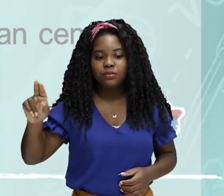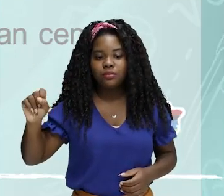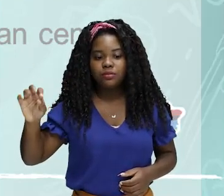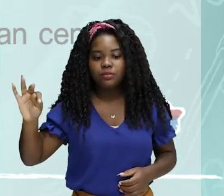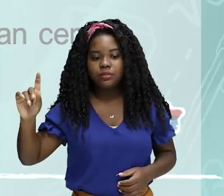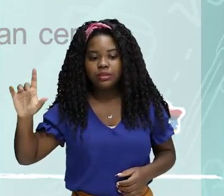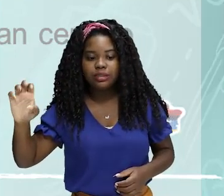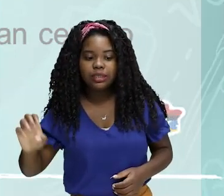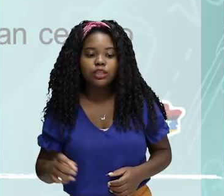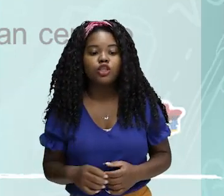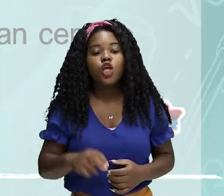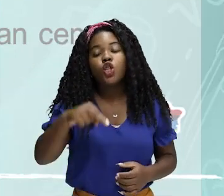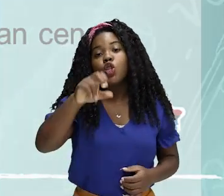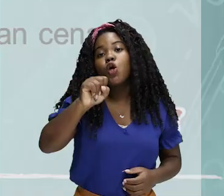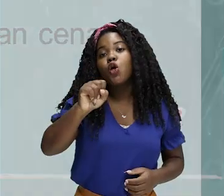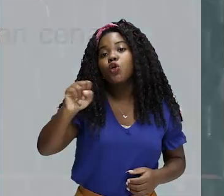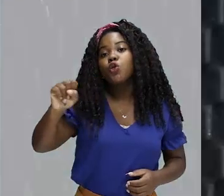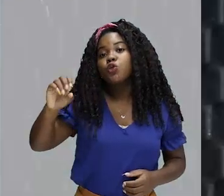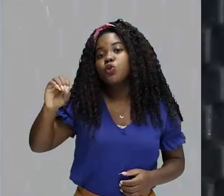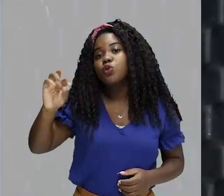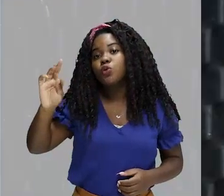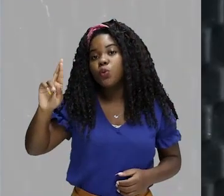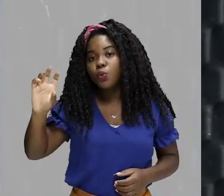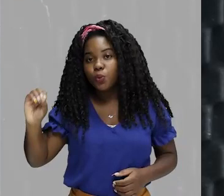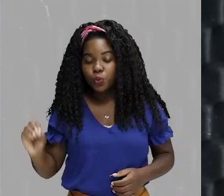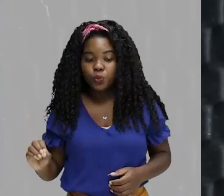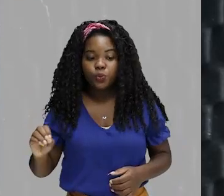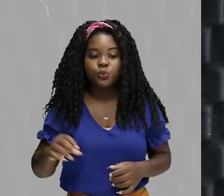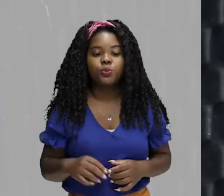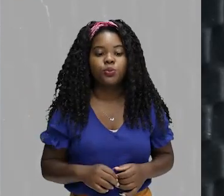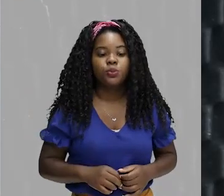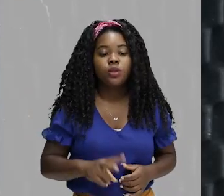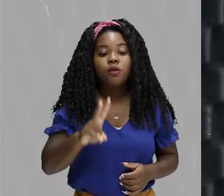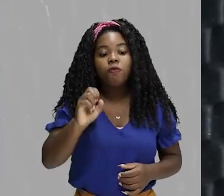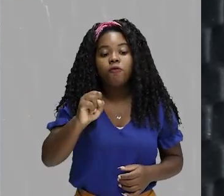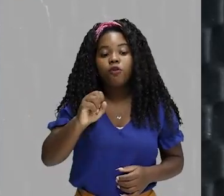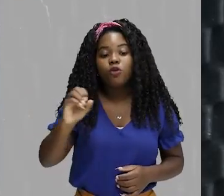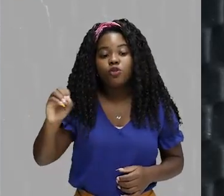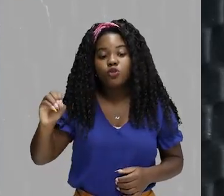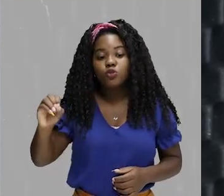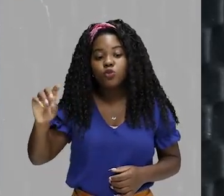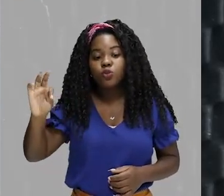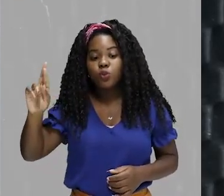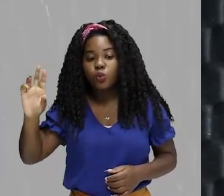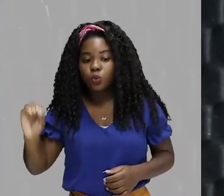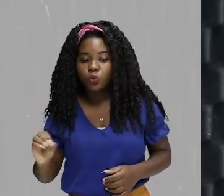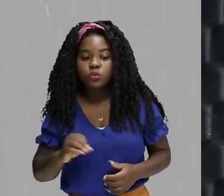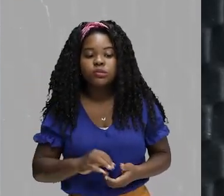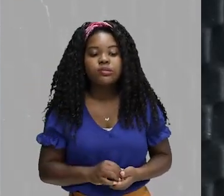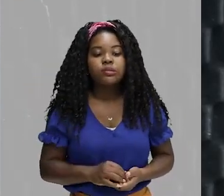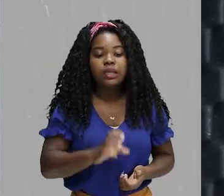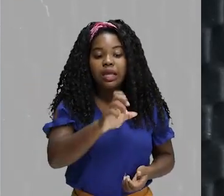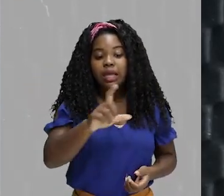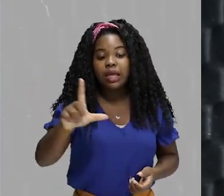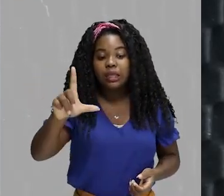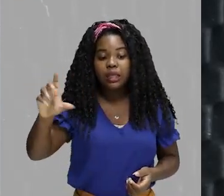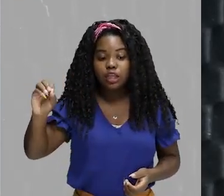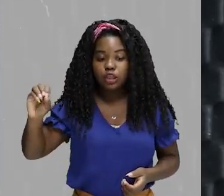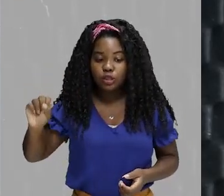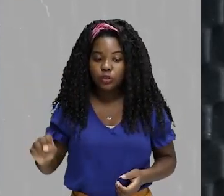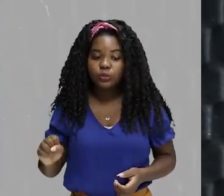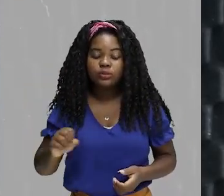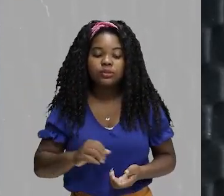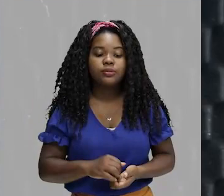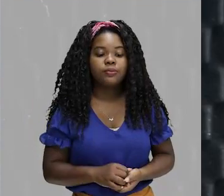hablado, nosotros hayamos hablado, vosotros hayáis hablado, ellos